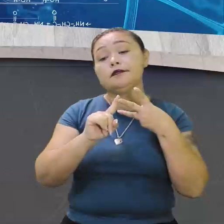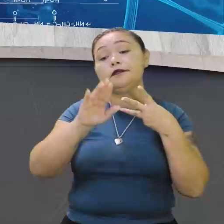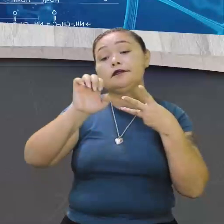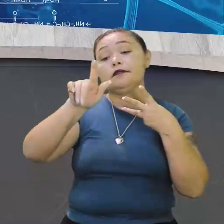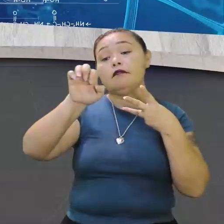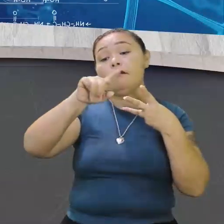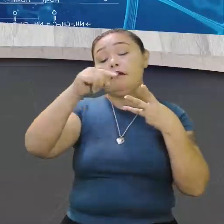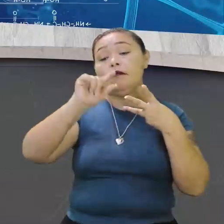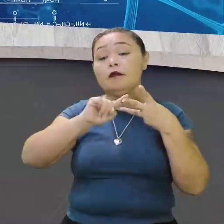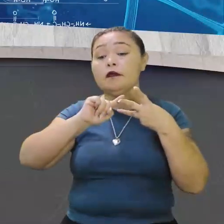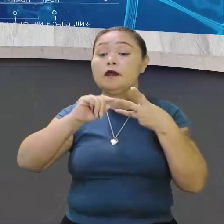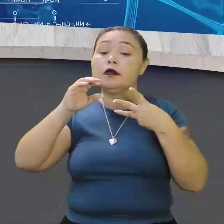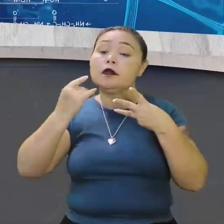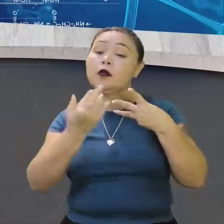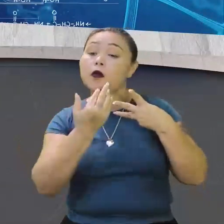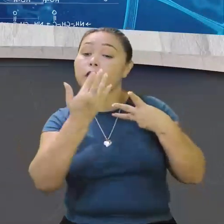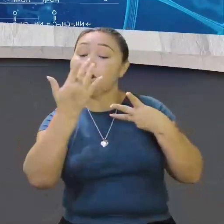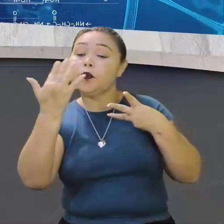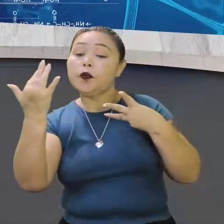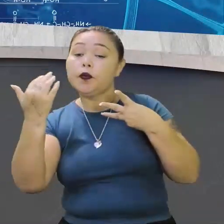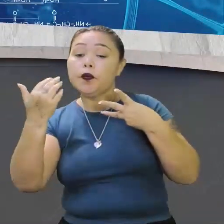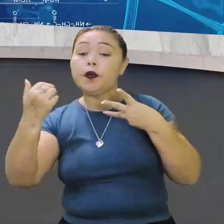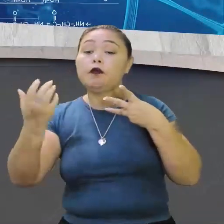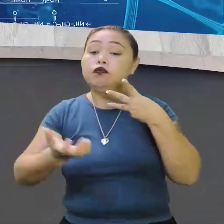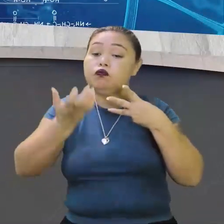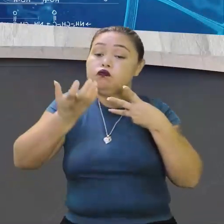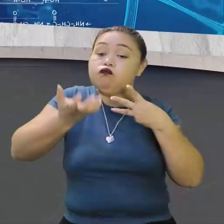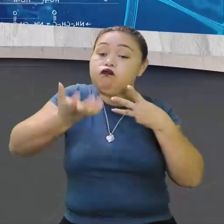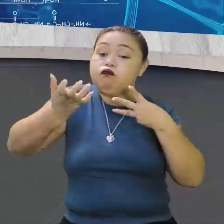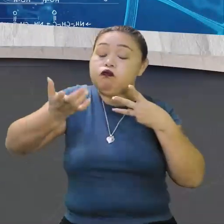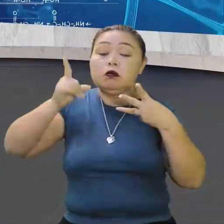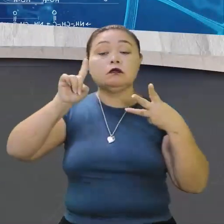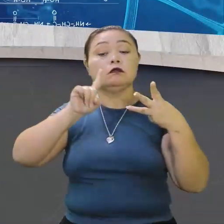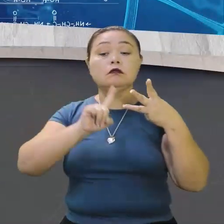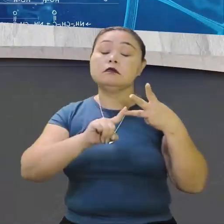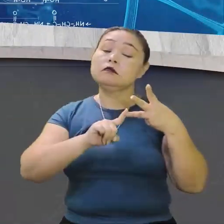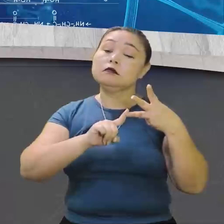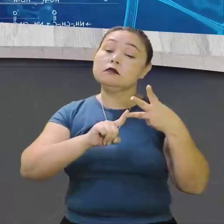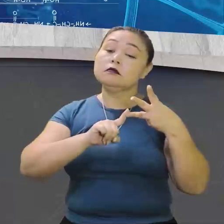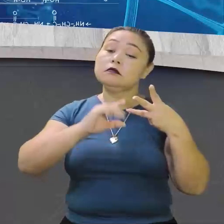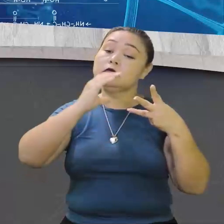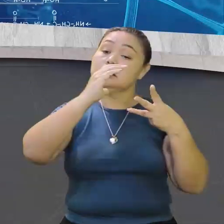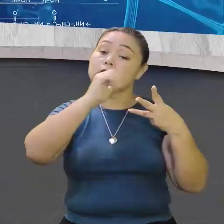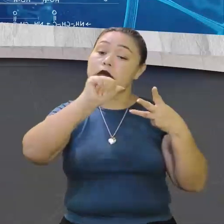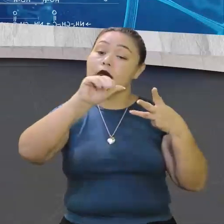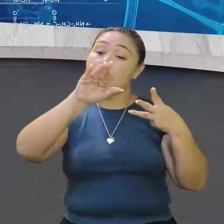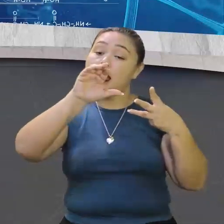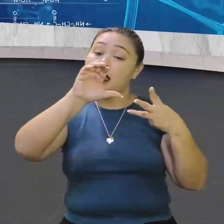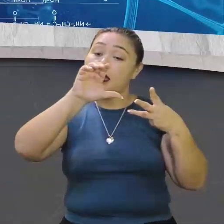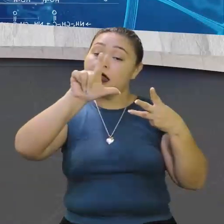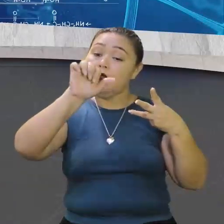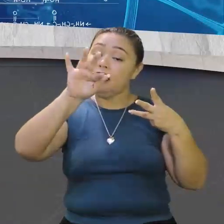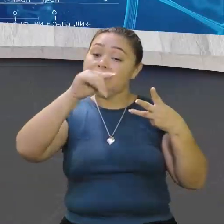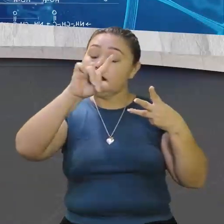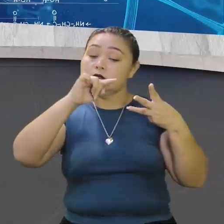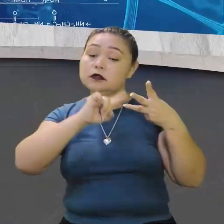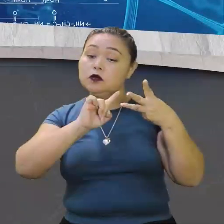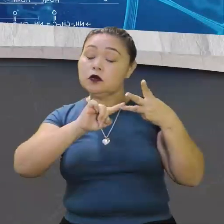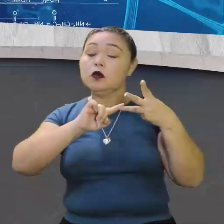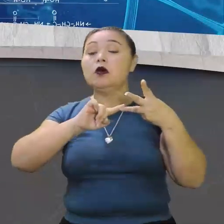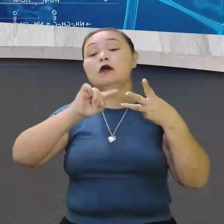Ebulição, uma vaporização por aquecimento. E calefação, uma vaporização